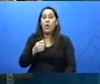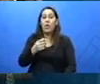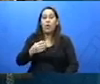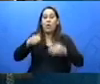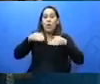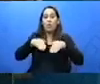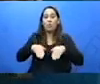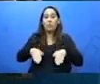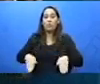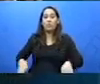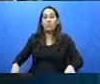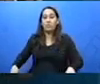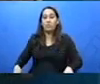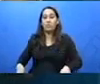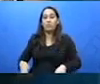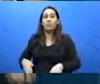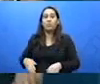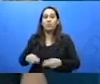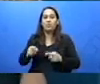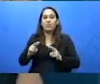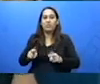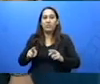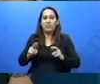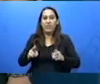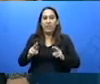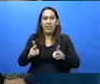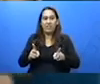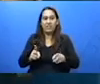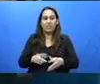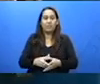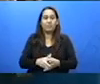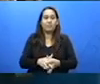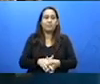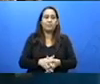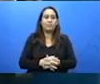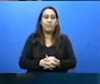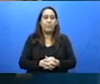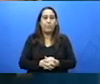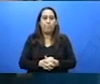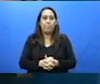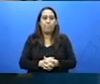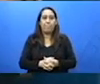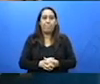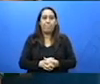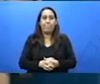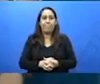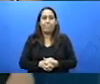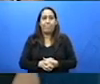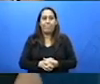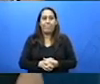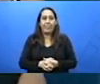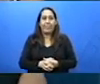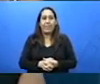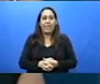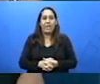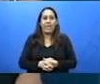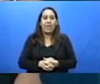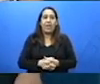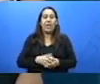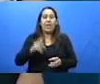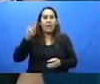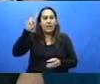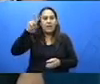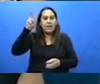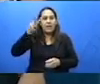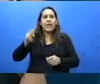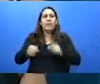nas laterais. Esses tempos atrás a gente usou também roupa igual esse vestido. Lembra aquela roupa que